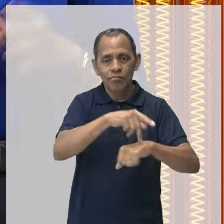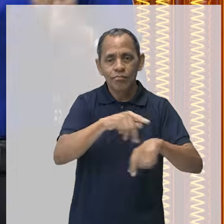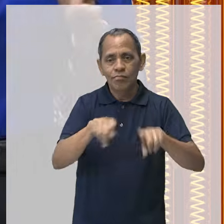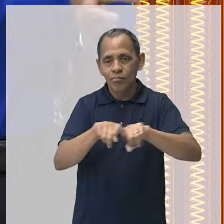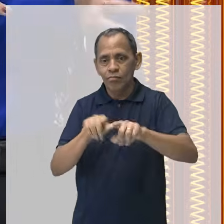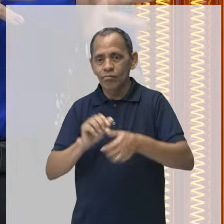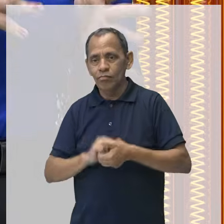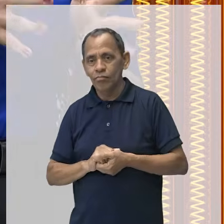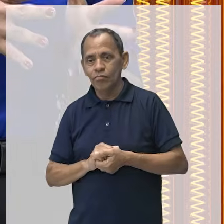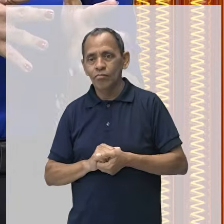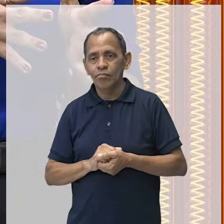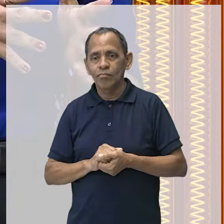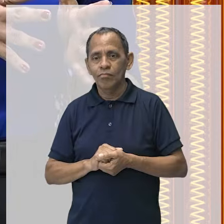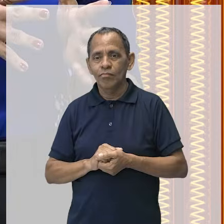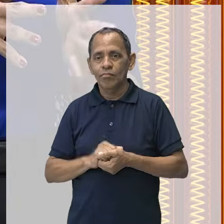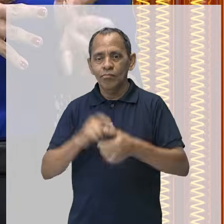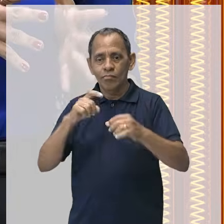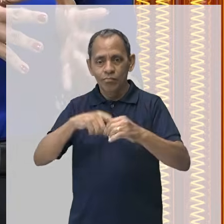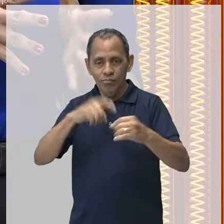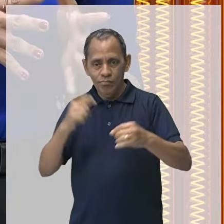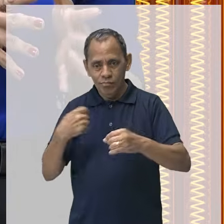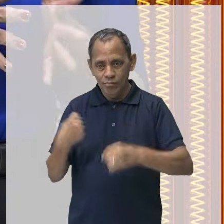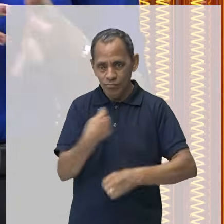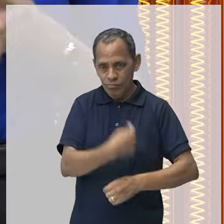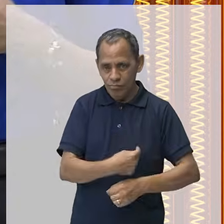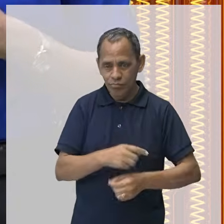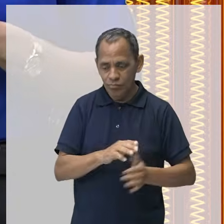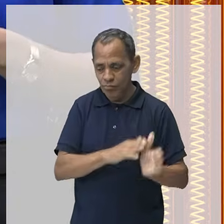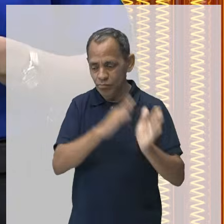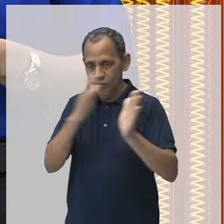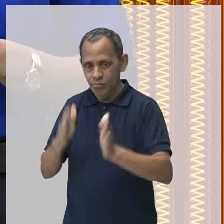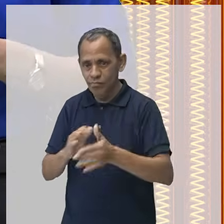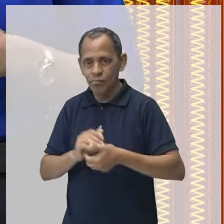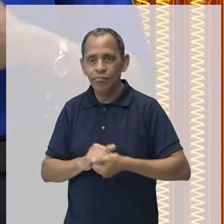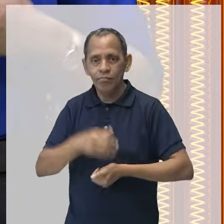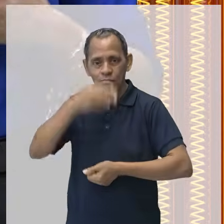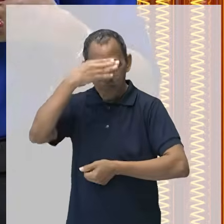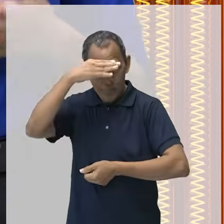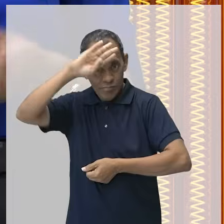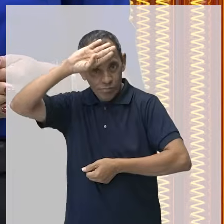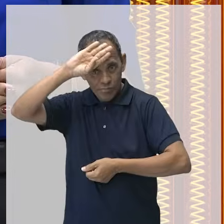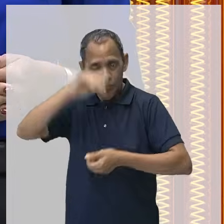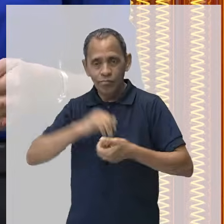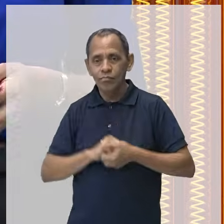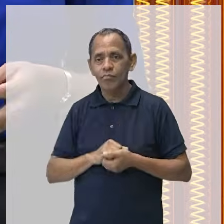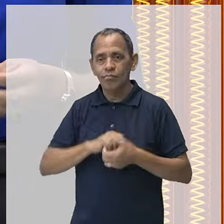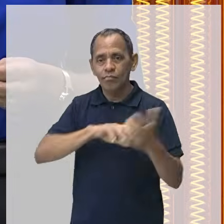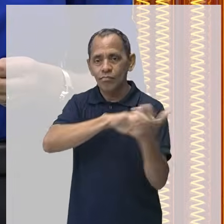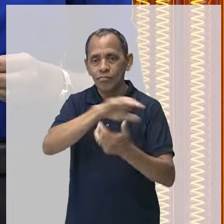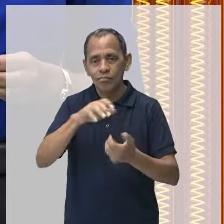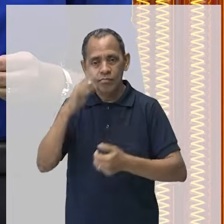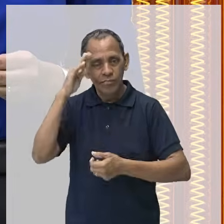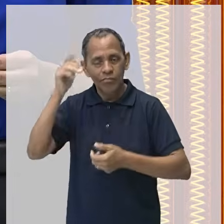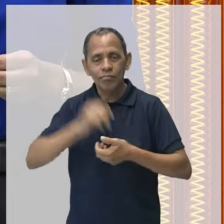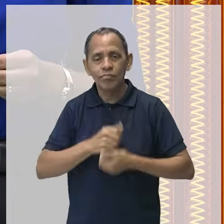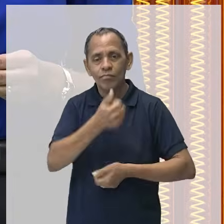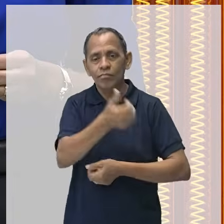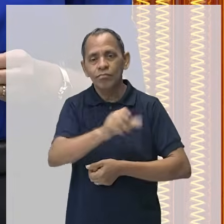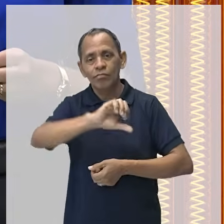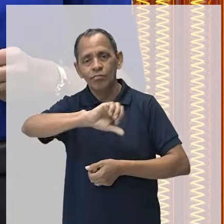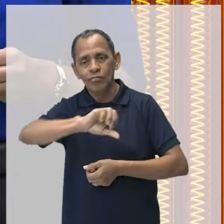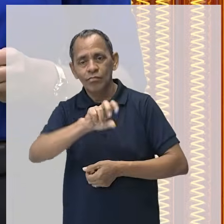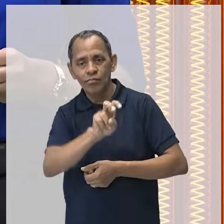certo? Agora, saindo da China, vamos agora para Cuba, a Revolução Cubana, que acontece em